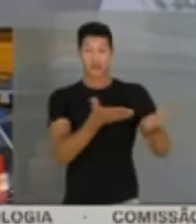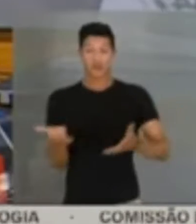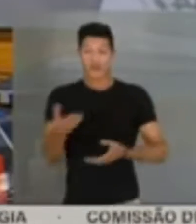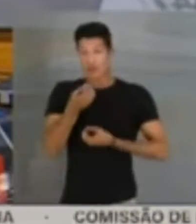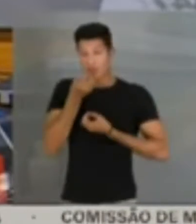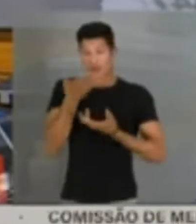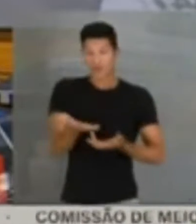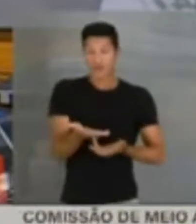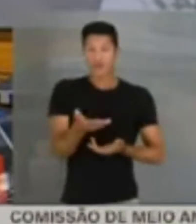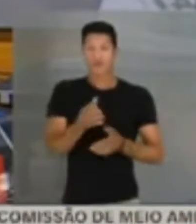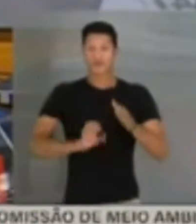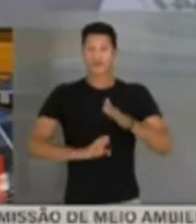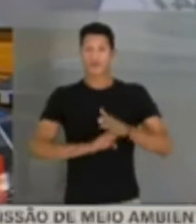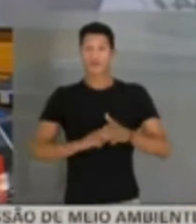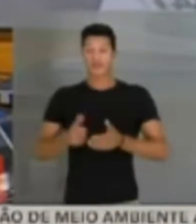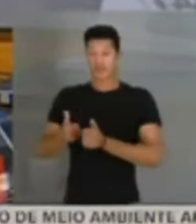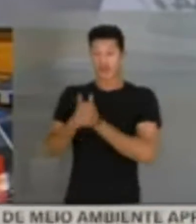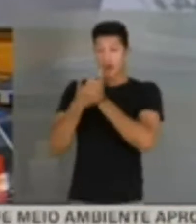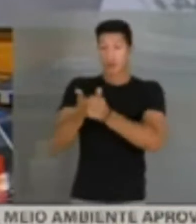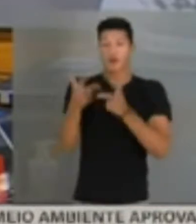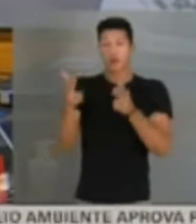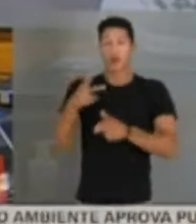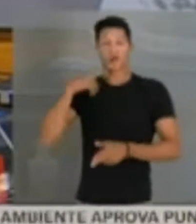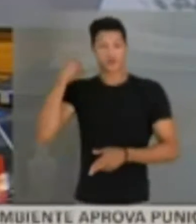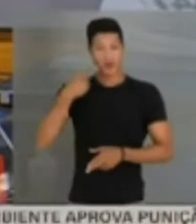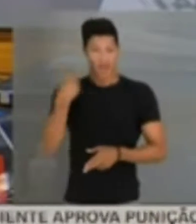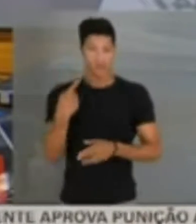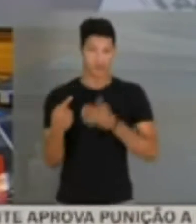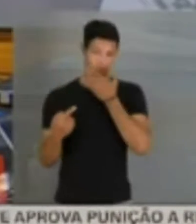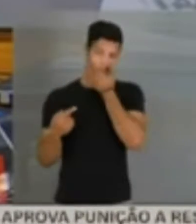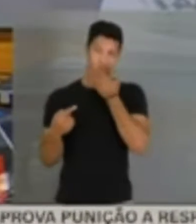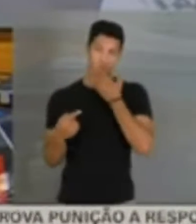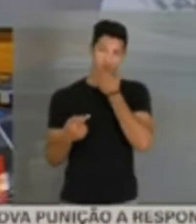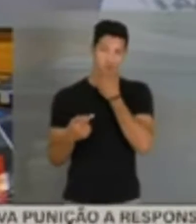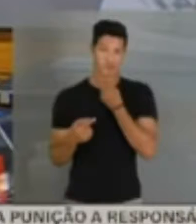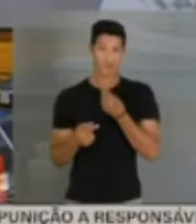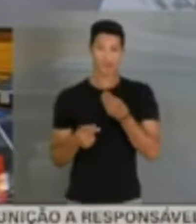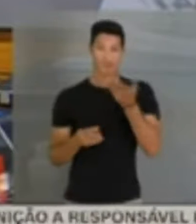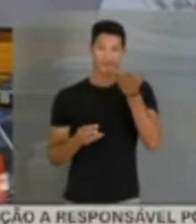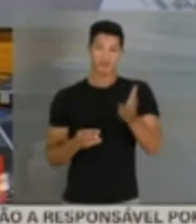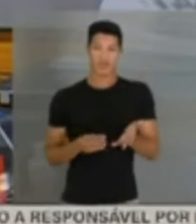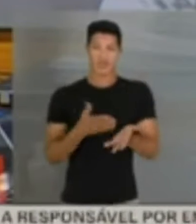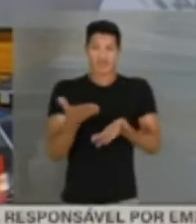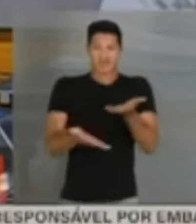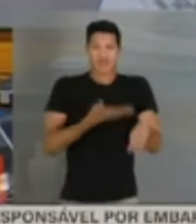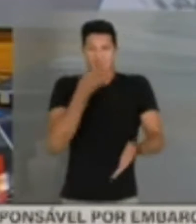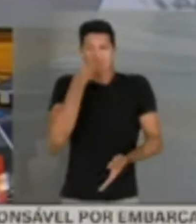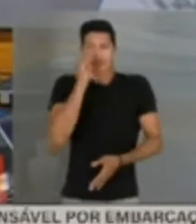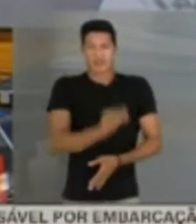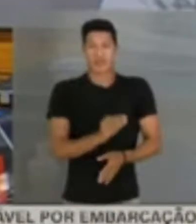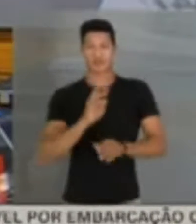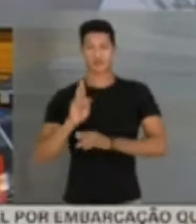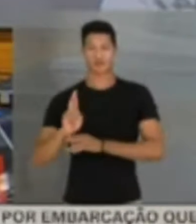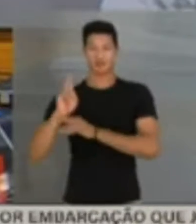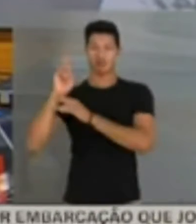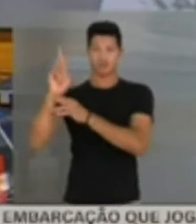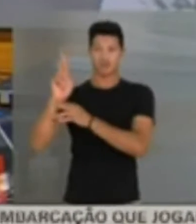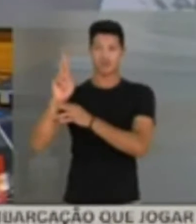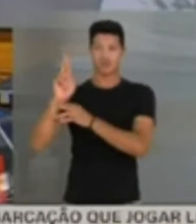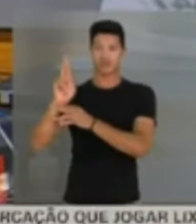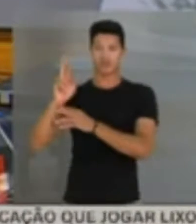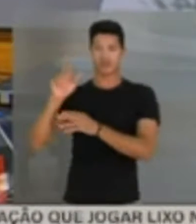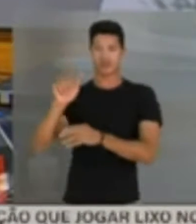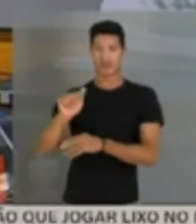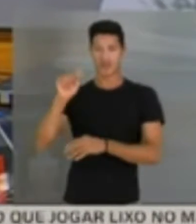convidado a depor, é a empresa que tem que acompanhar como advogado. E não quero tratar com menoscabo os representantes